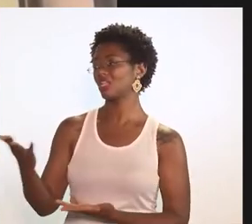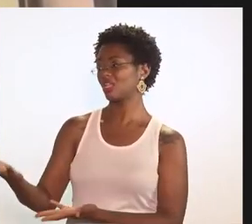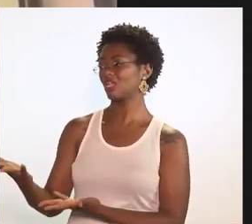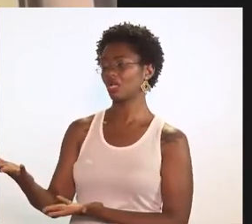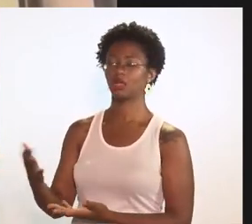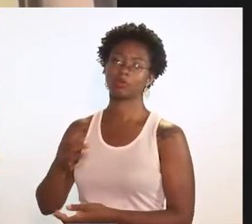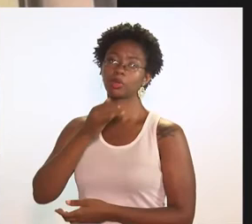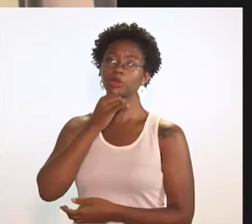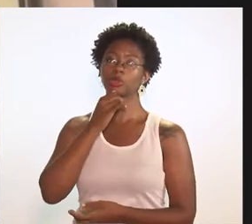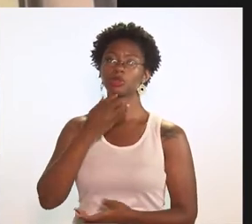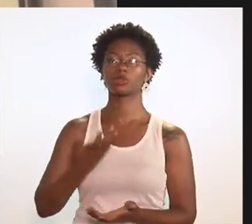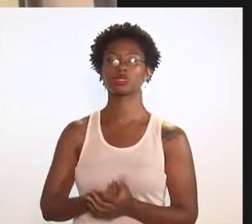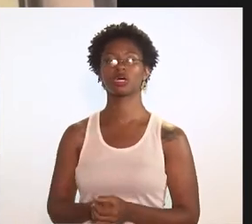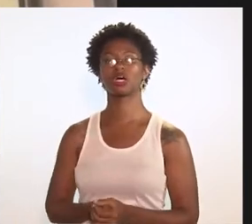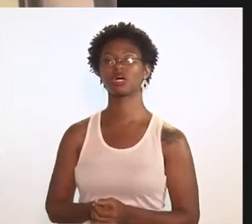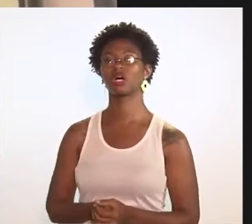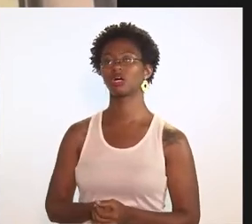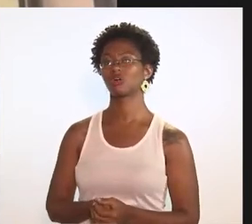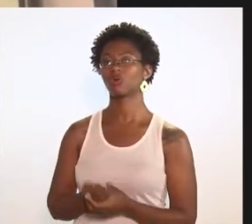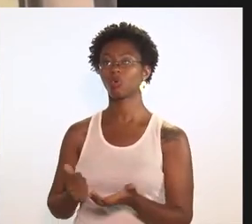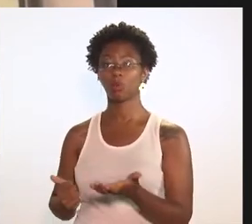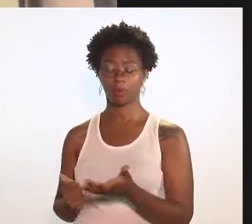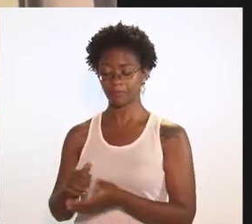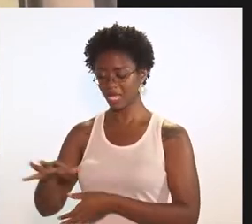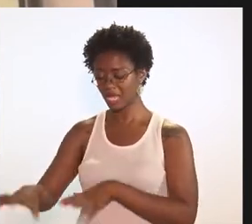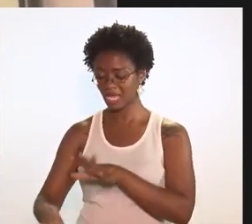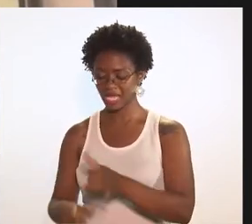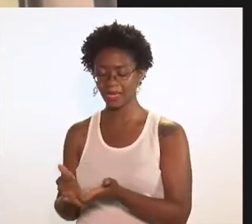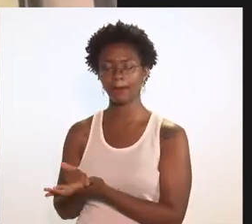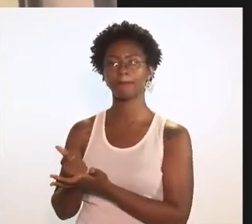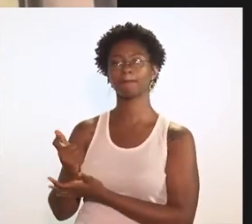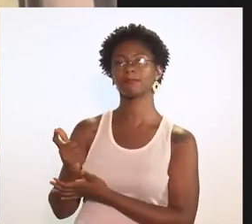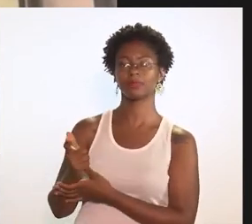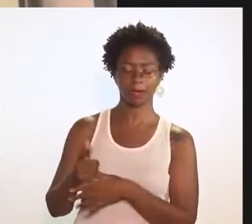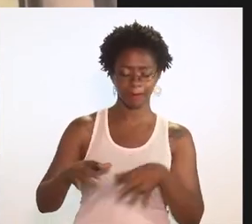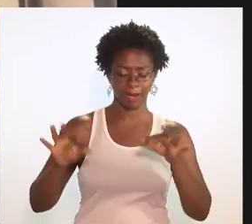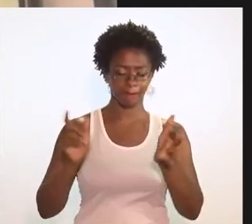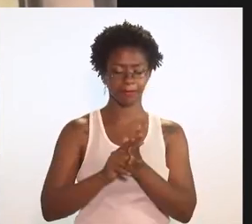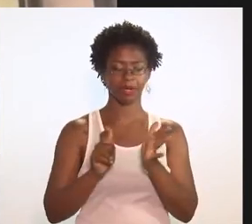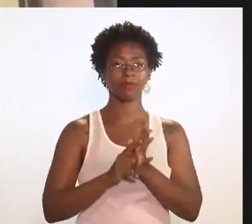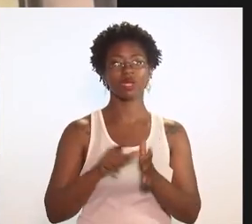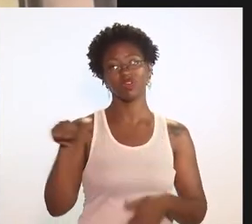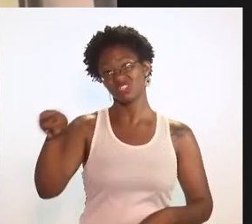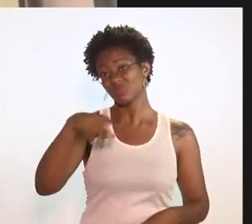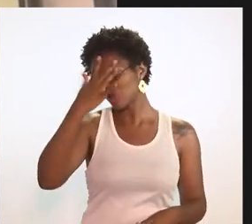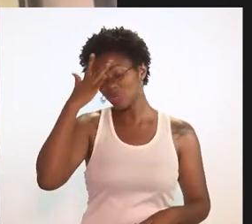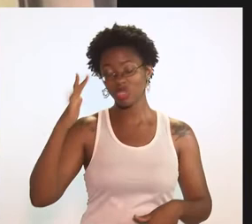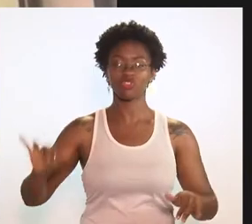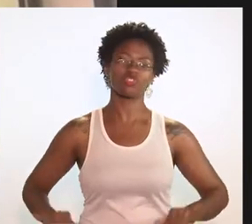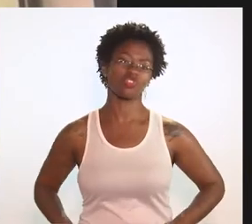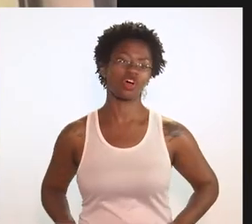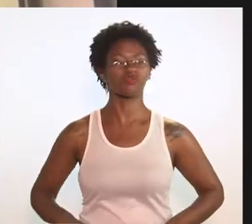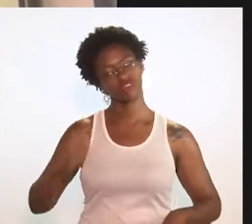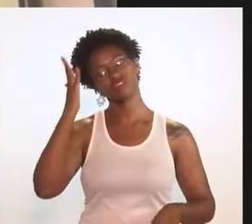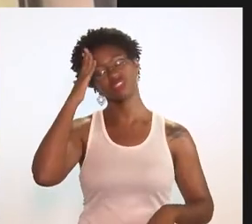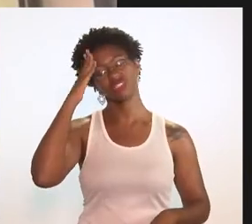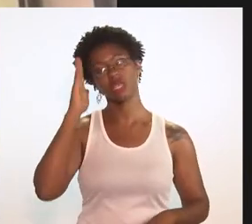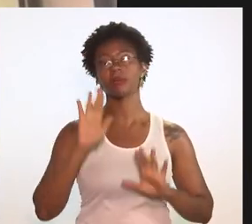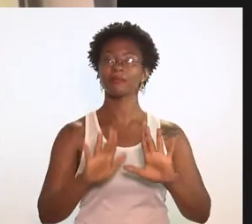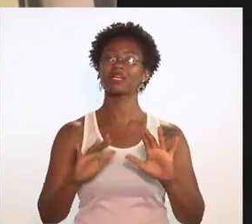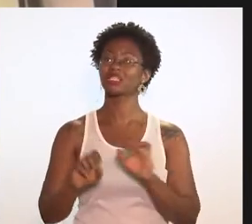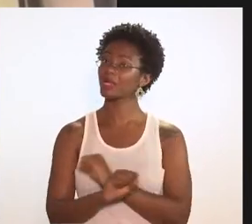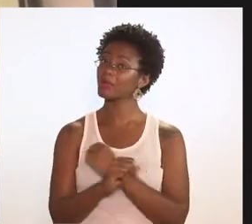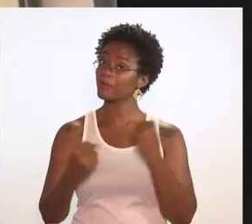só Deus sabe o que elas sofrem, por exemplo, para dormir num pedaço de papelão na rua. Só Deus sabe como essas pessoas sofrem. Então,